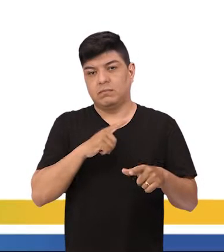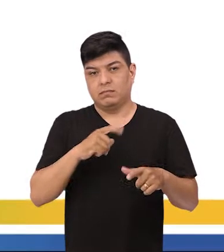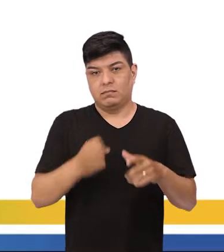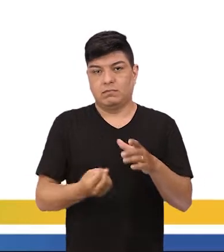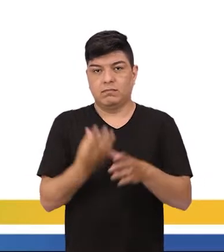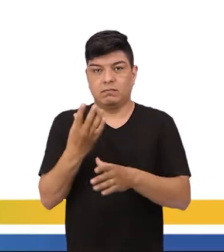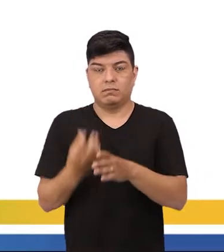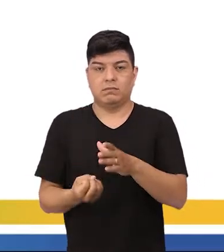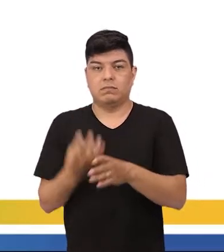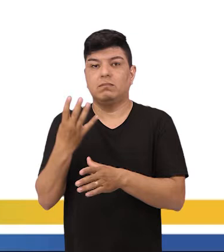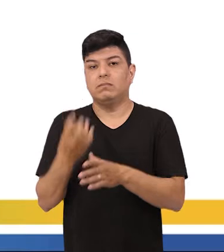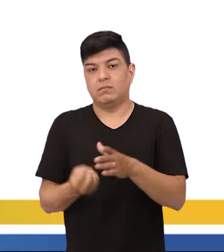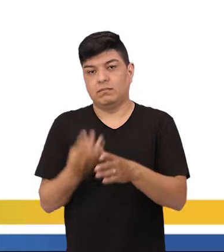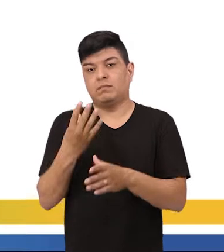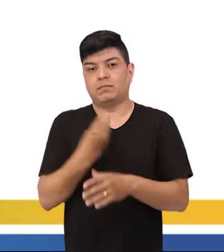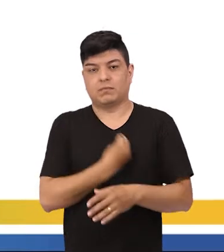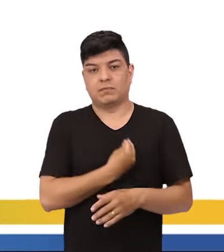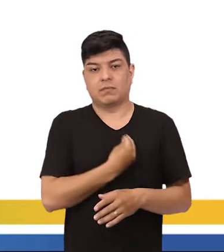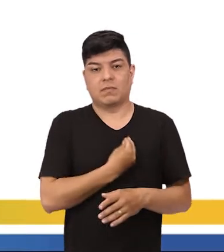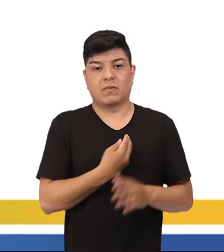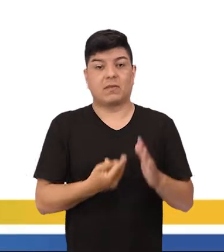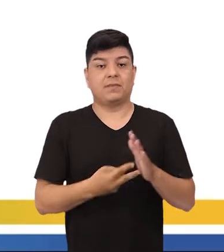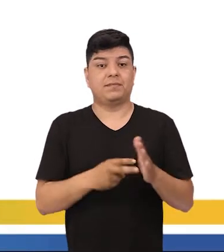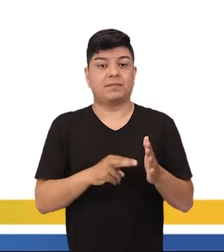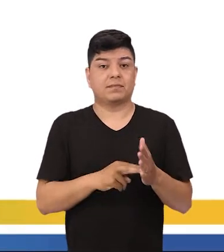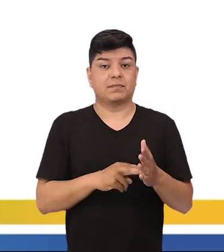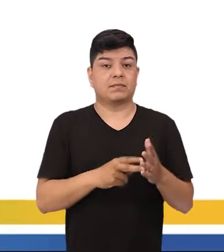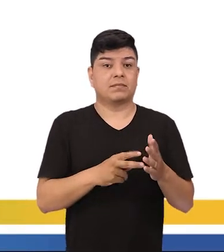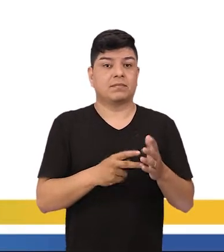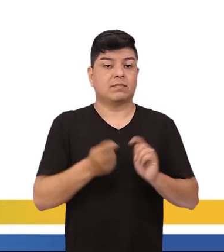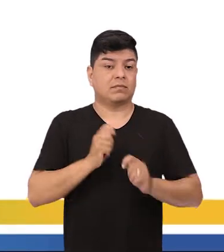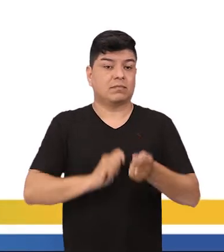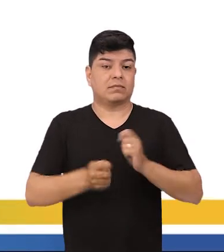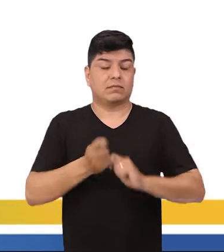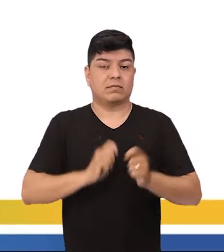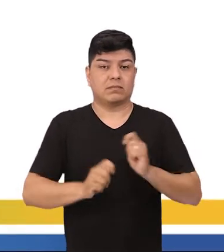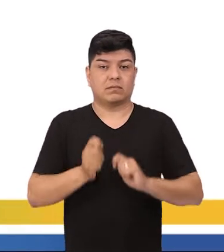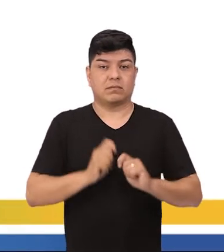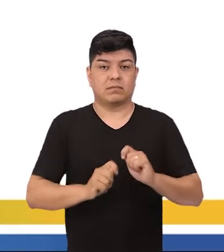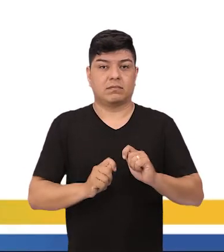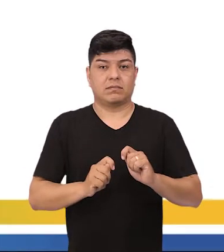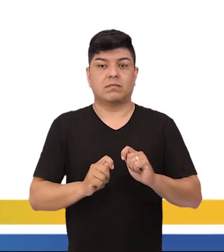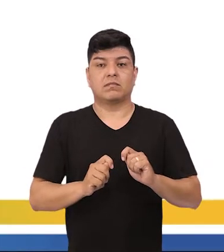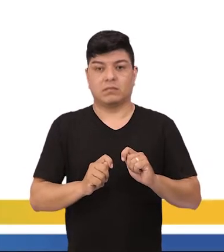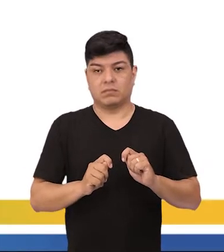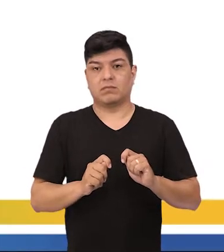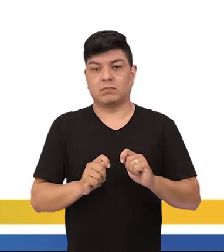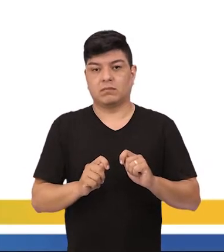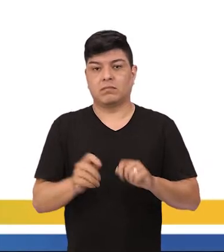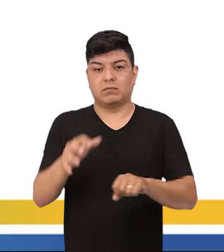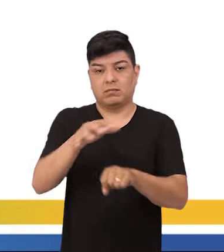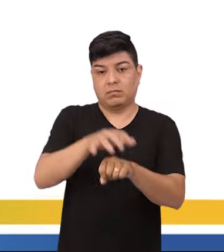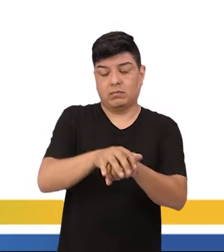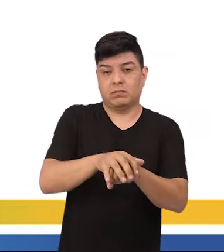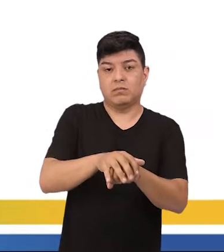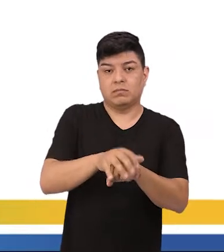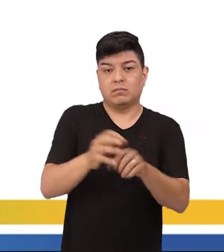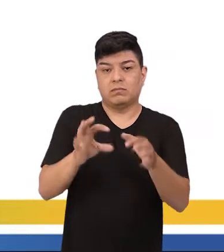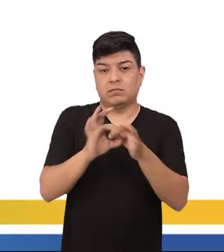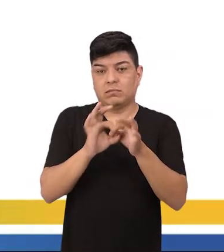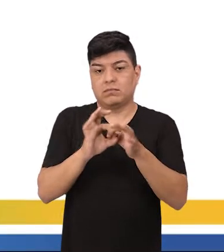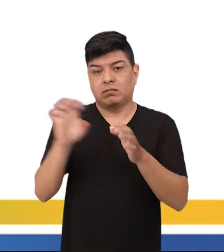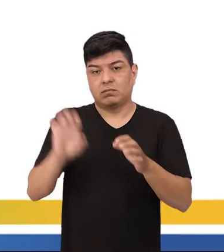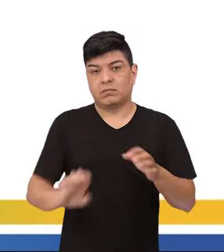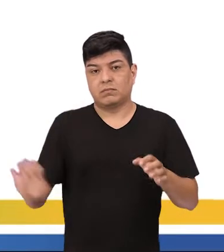produção, coexistiram, né? Isso significa que a economia colonial ficou atrelada ao comércio europeu. Aí, segundo um historiador